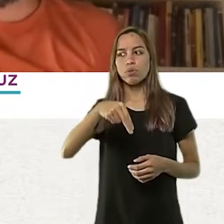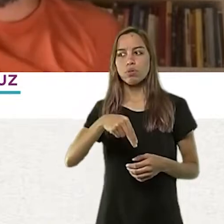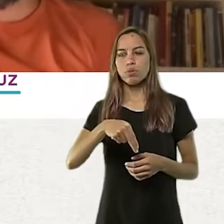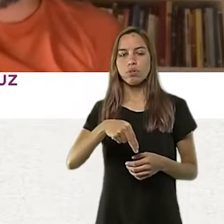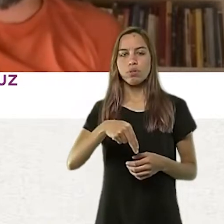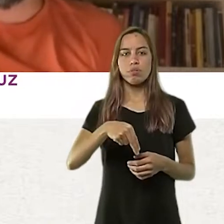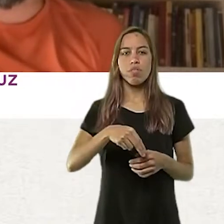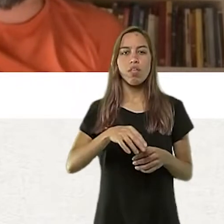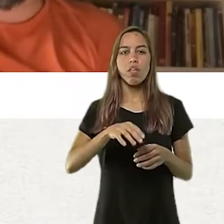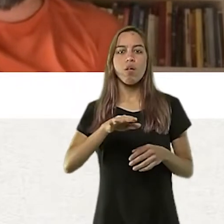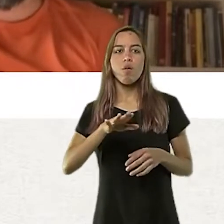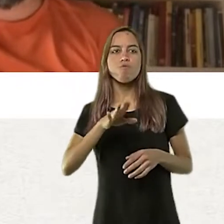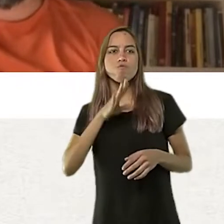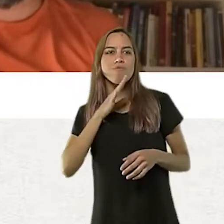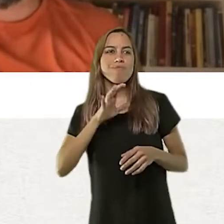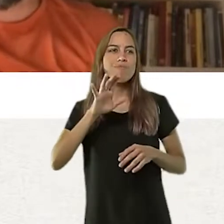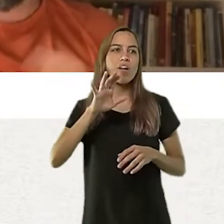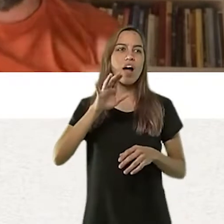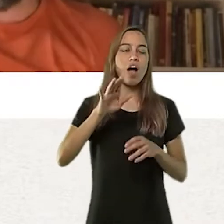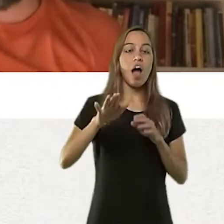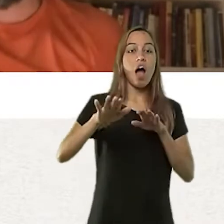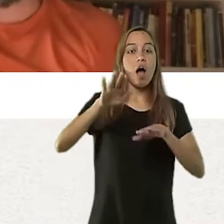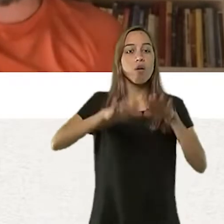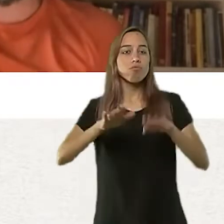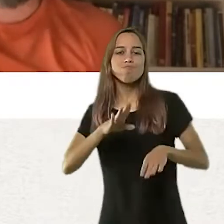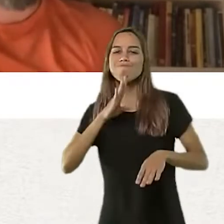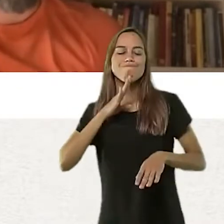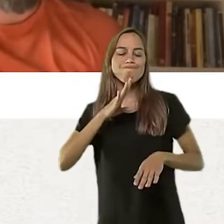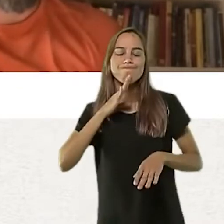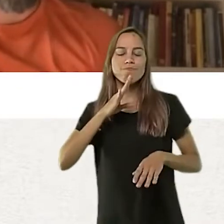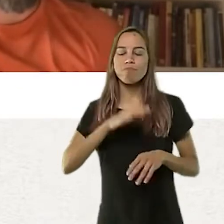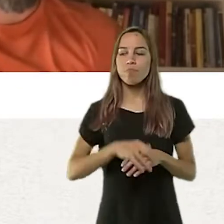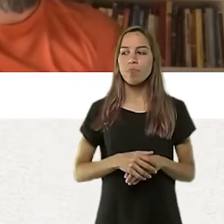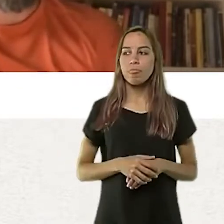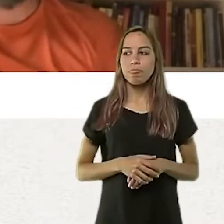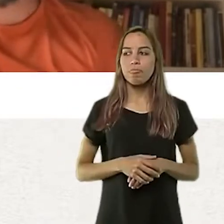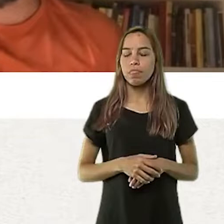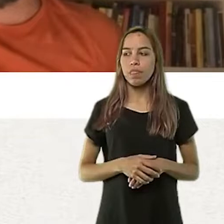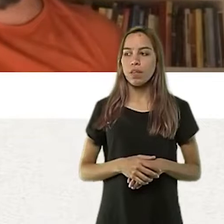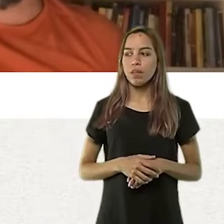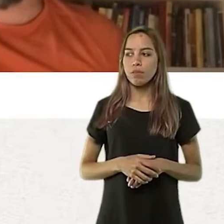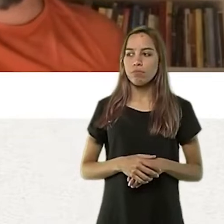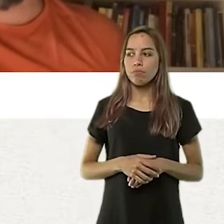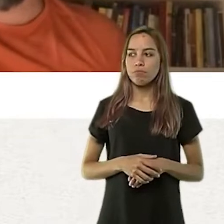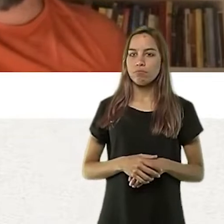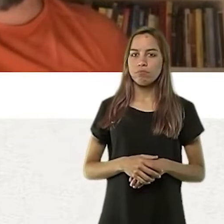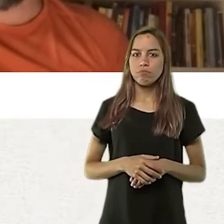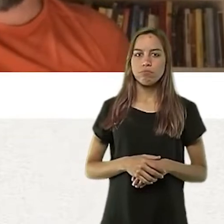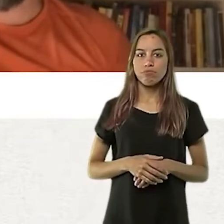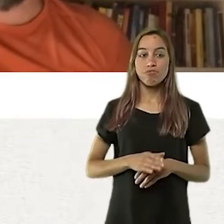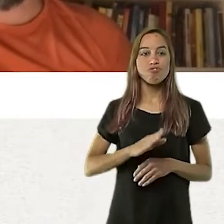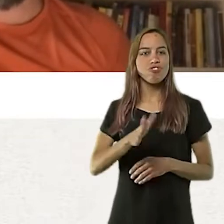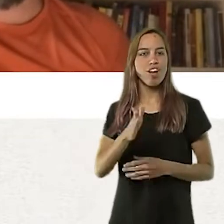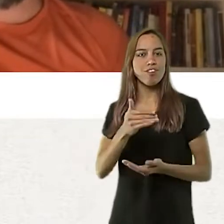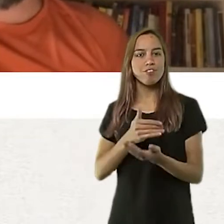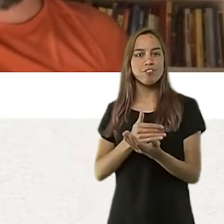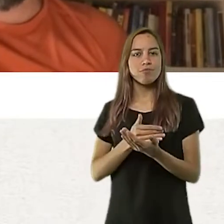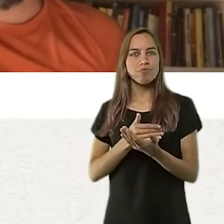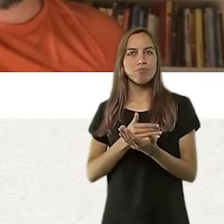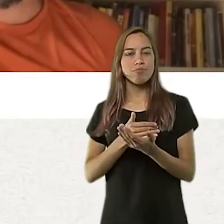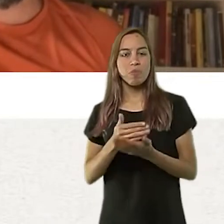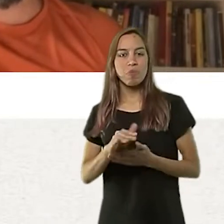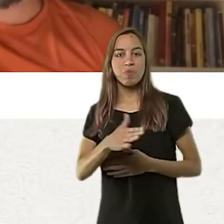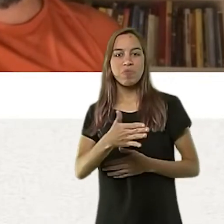em frente a uma estante repleta de livros e artigos de decoração. O convidado é o escritor português